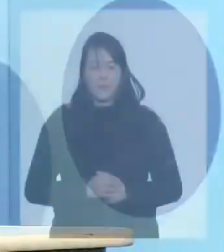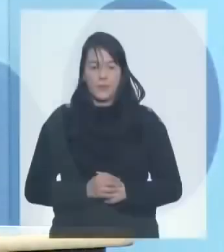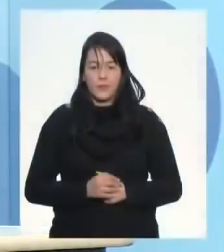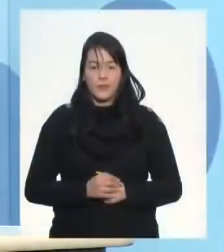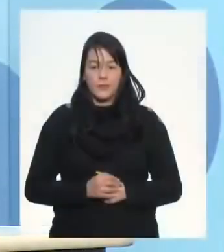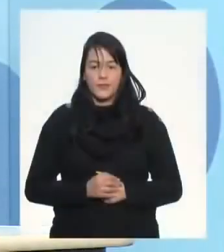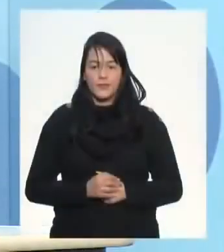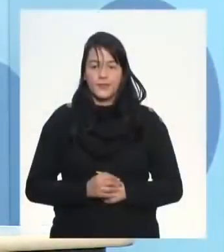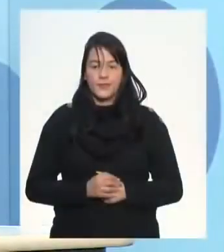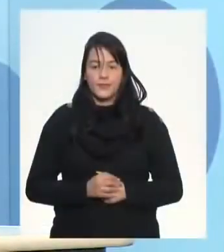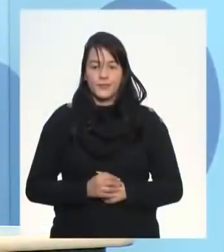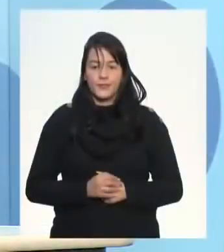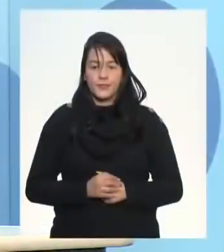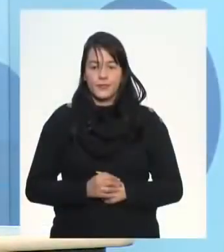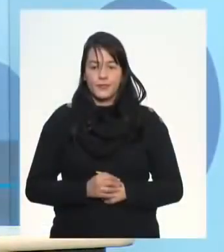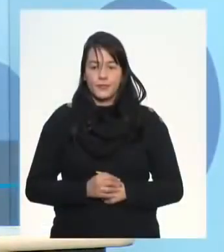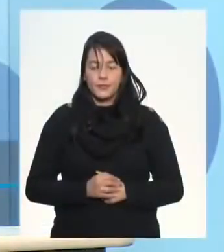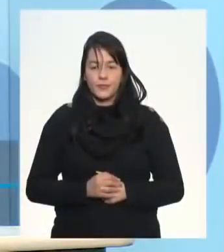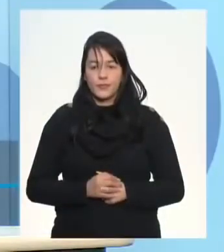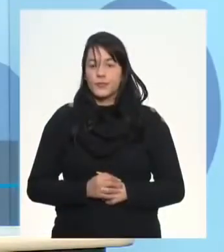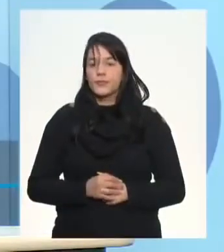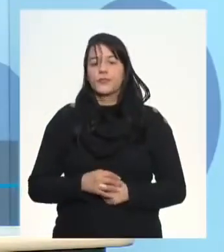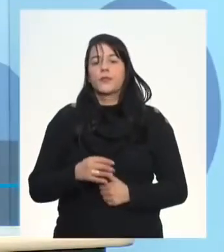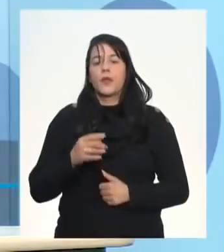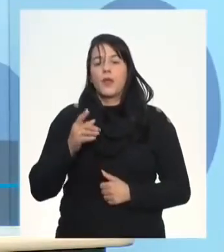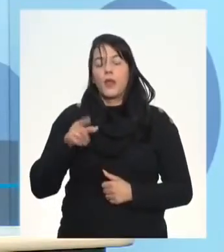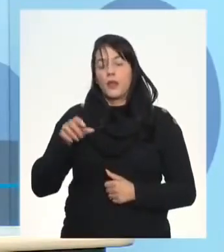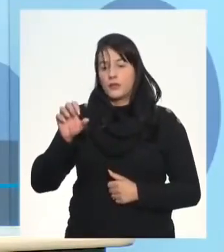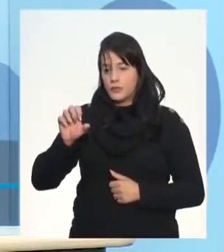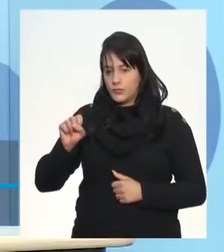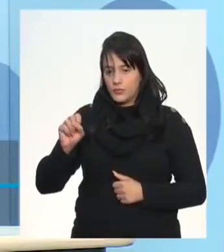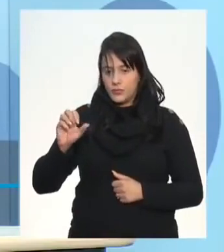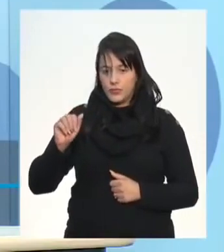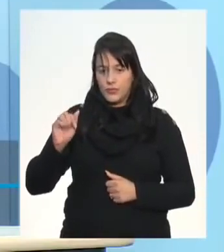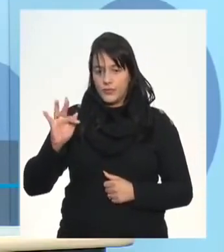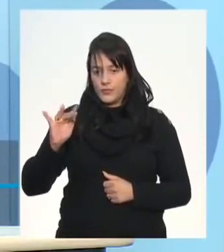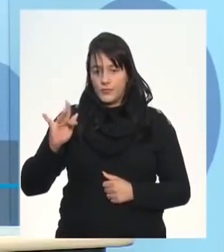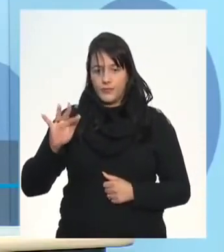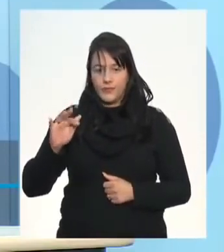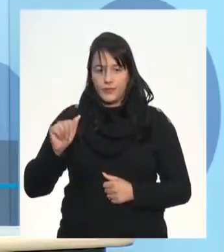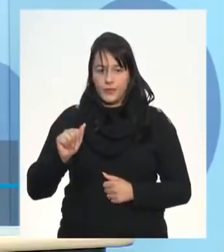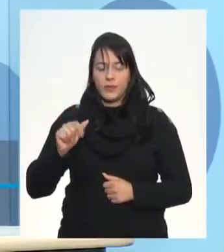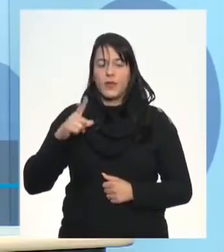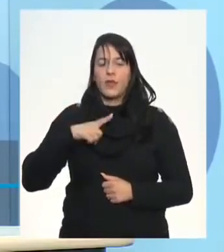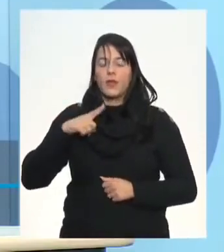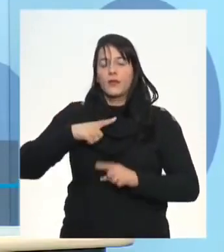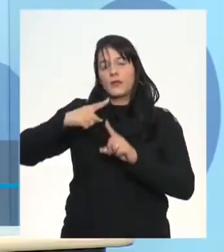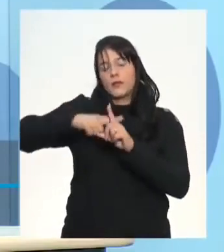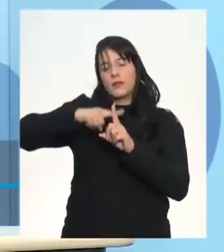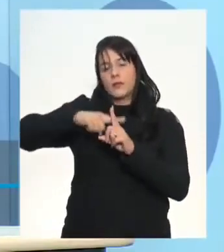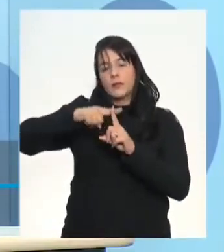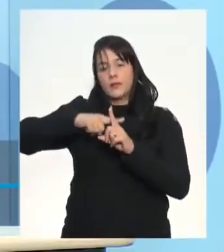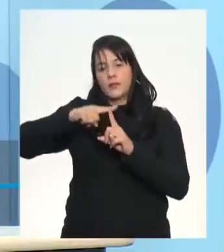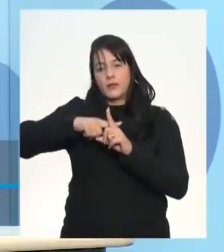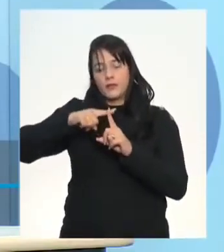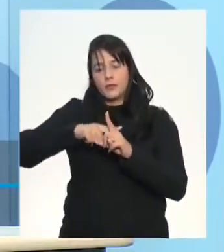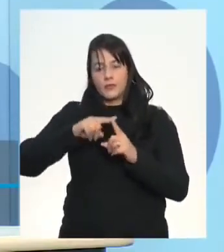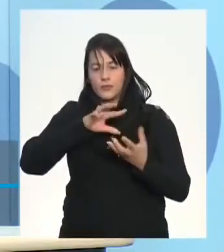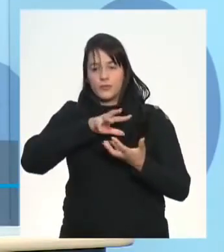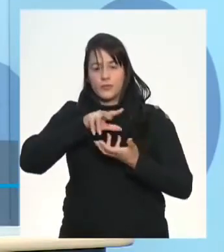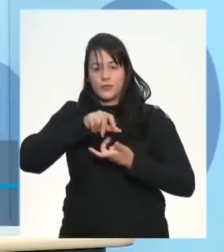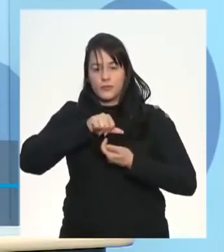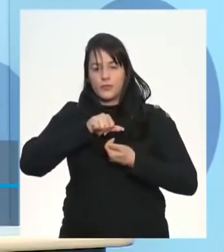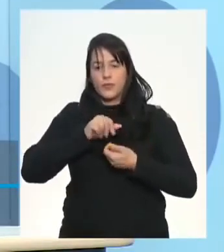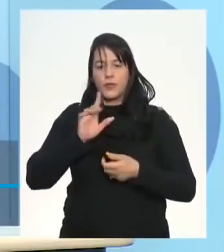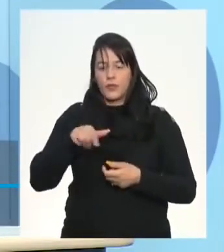Vamos lá. Bora. A Sofia, do Pro Ronaldo, colocou a temperatura da Terra. Então, ela está falando da primeira, né?